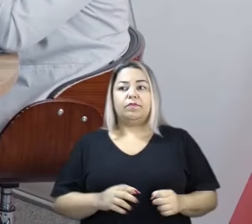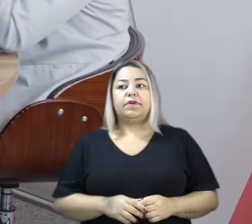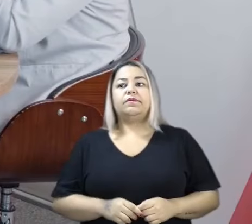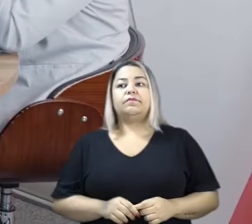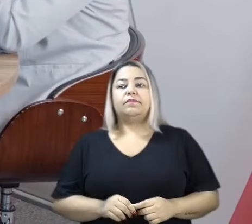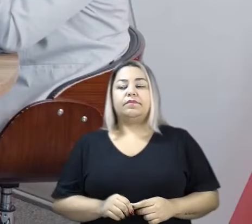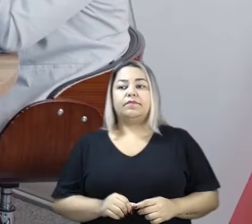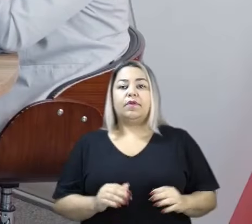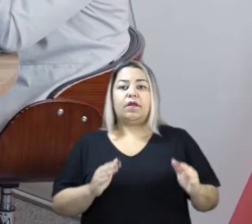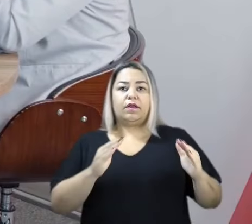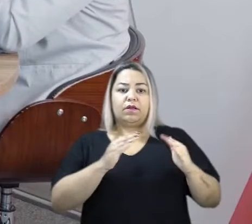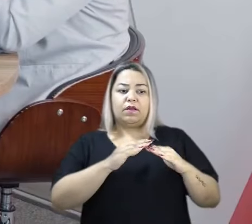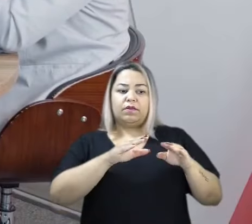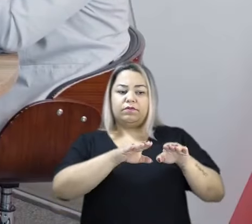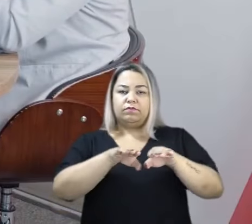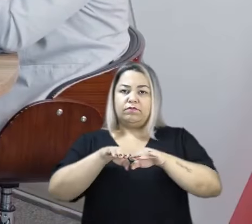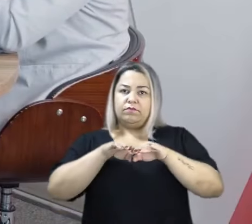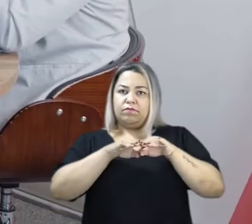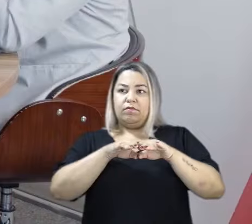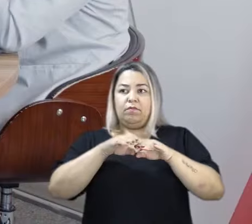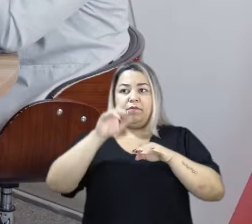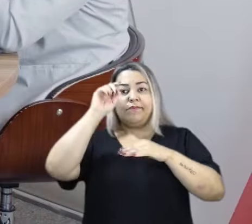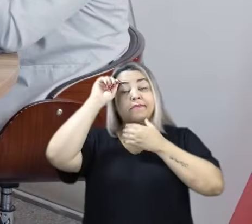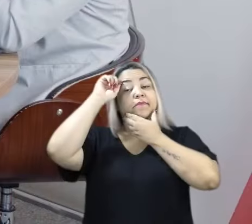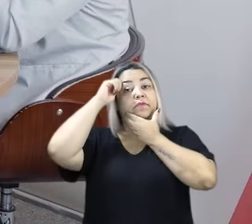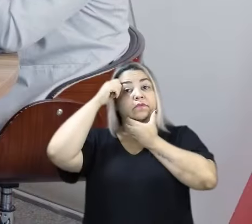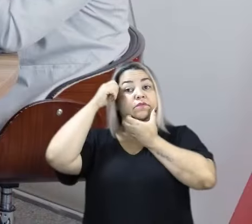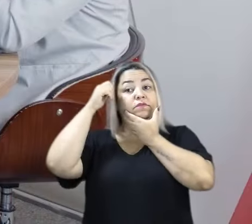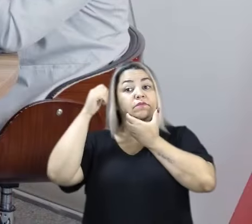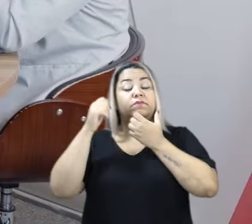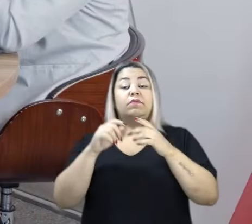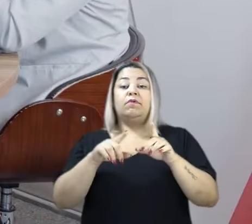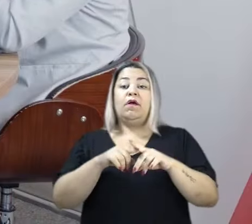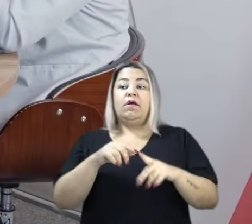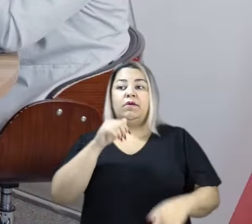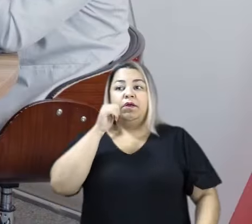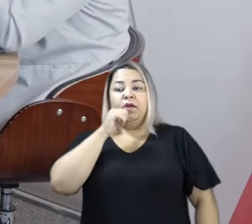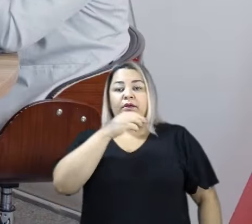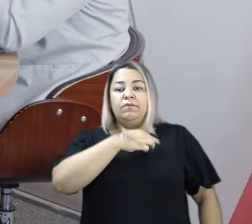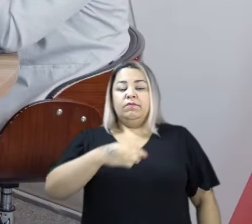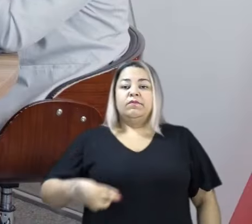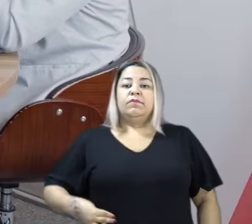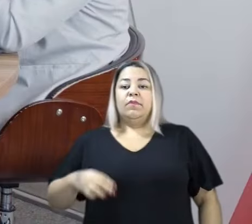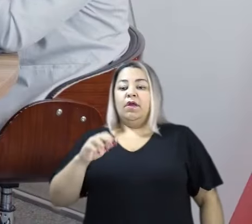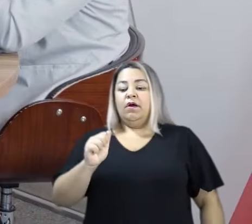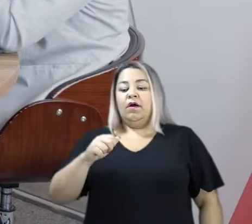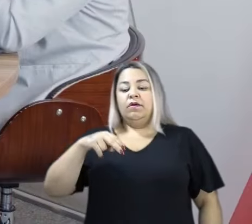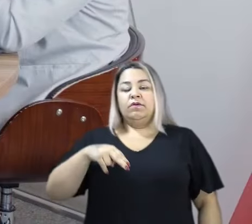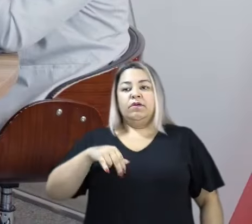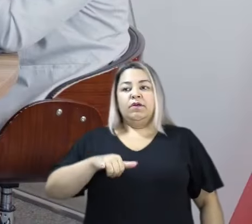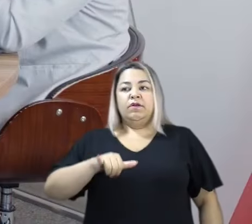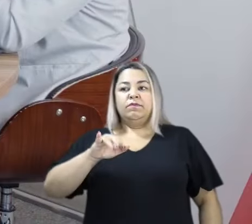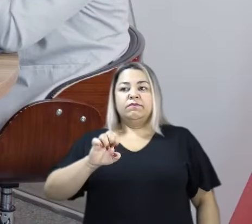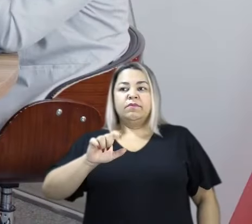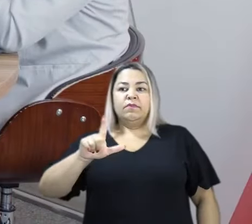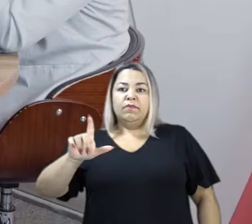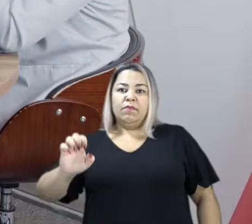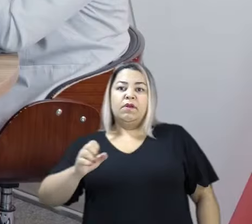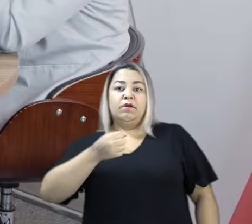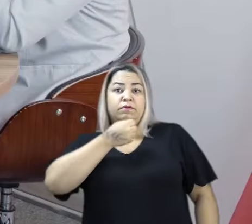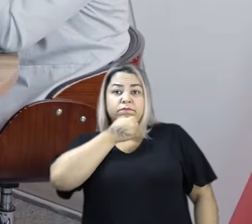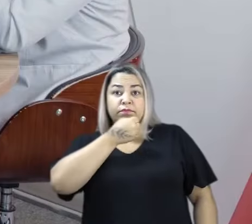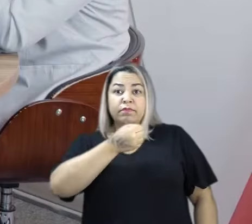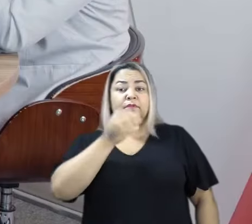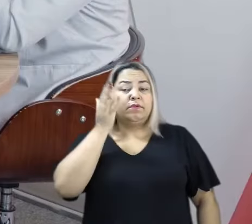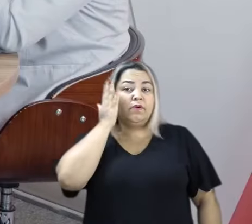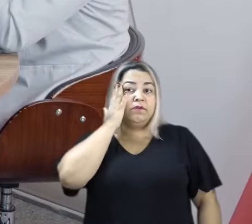as casas da igualdade racial, que foi um tema também que a ministra Aniele Franco falou numa entrevista que a gente ficou super curioso, a gente está querendo